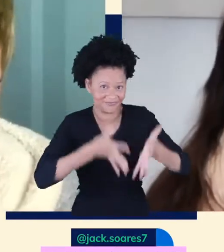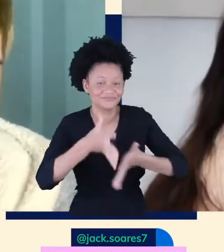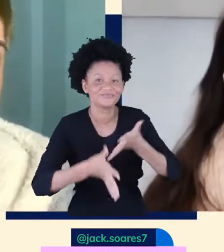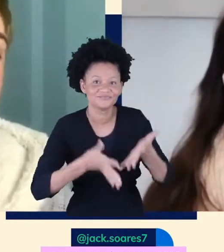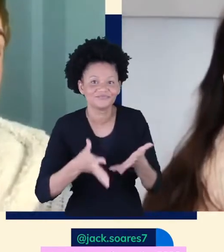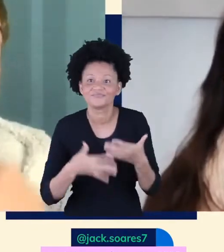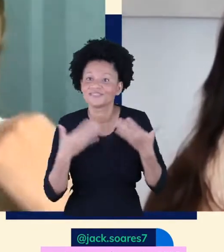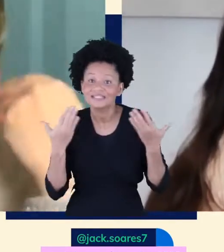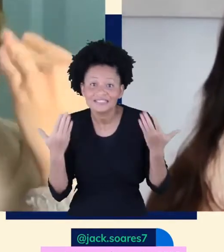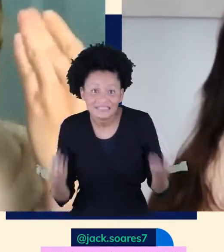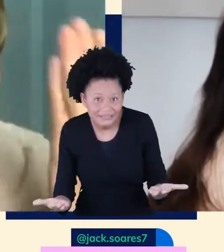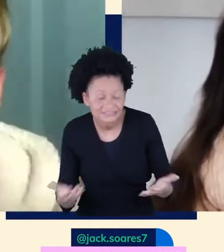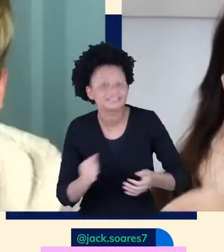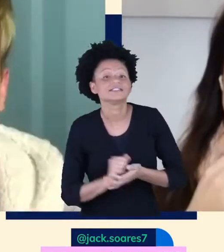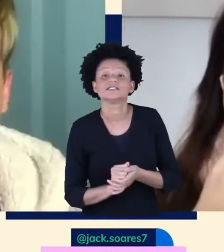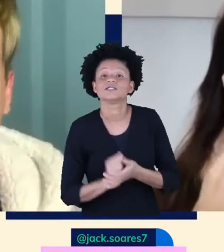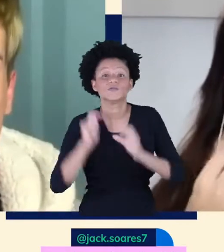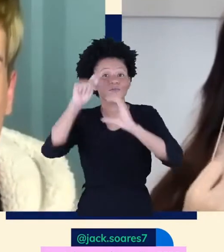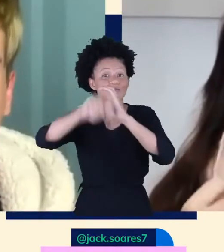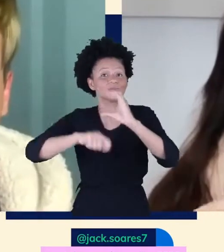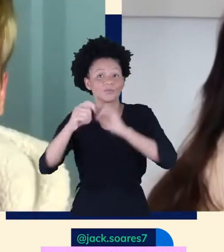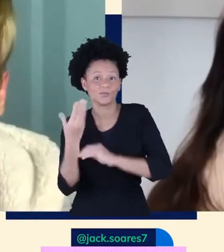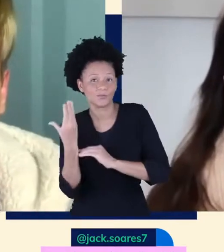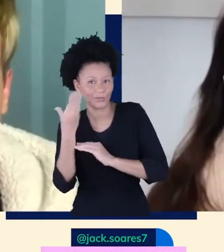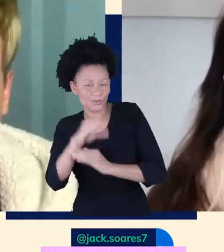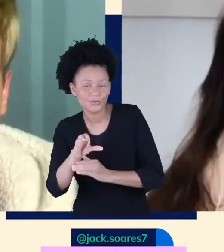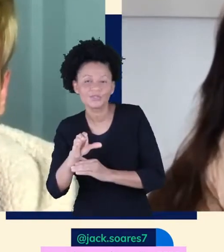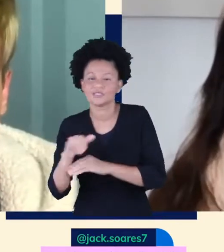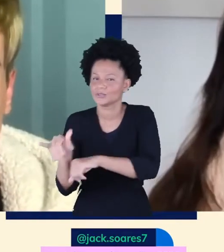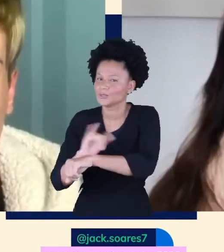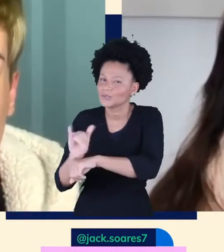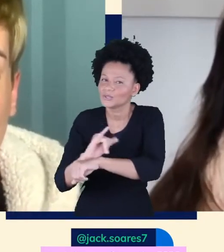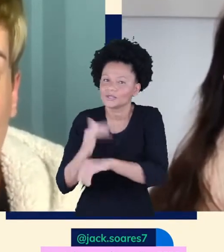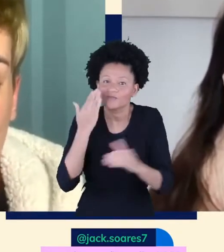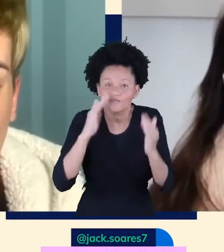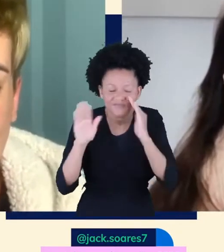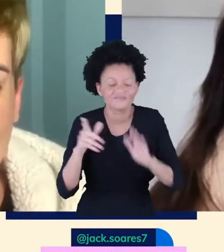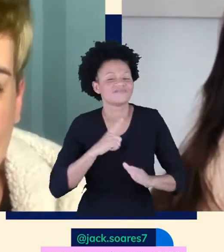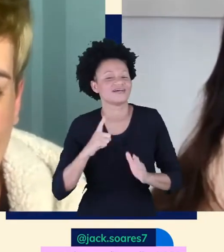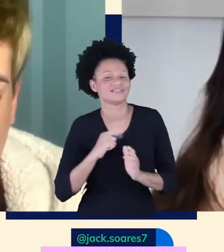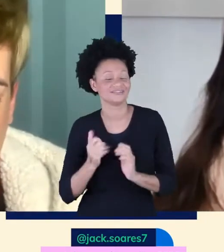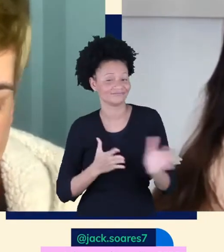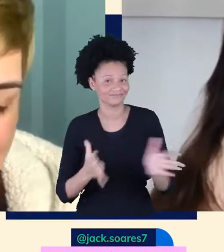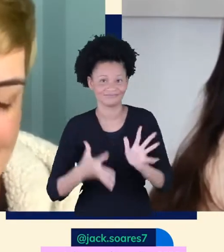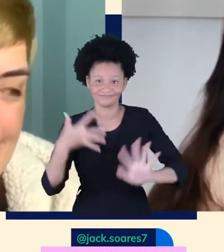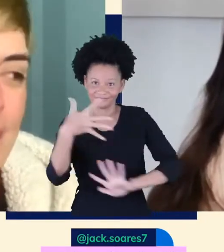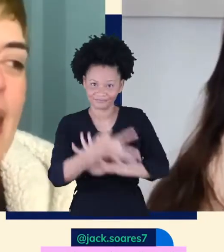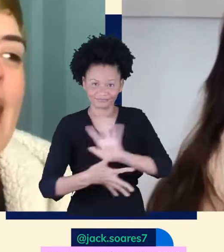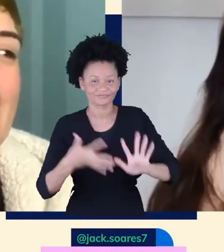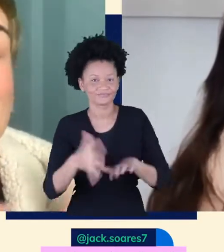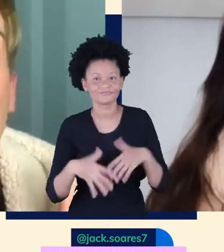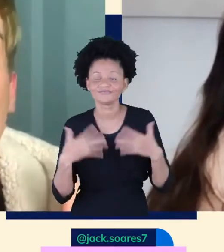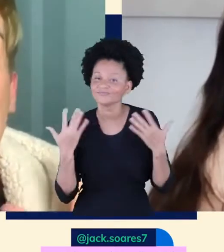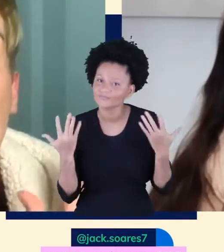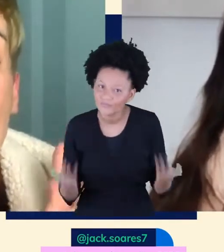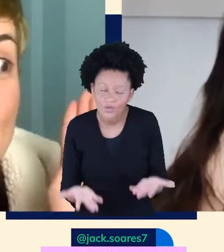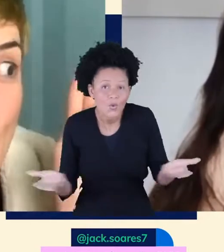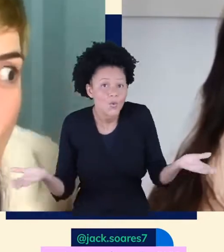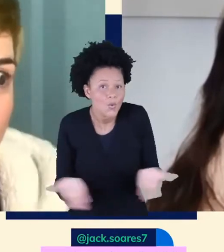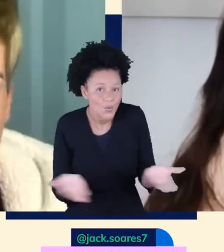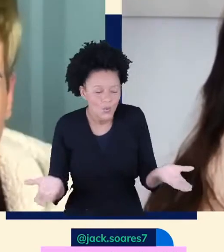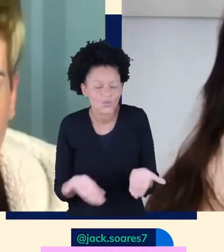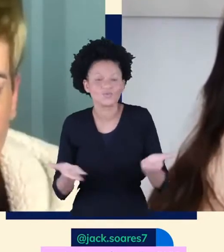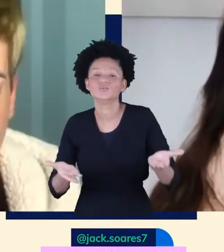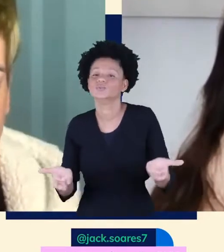Libras. Então, esses vídeos que vão para o YouTube e para o Facebook depois vão todos com acessibilidade em Libras. Então,